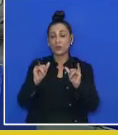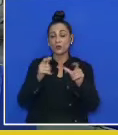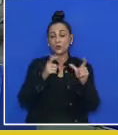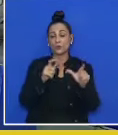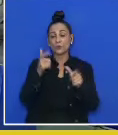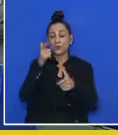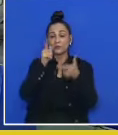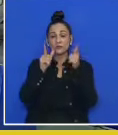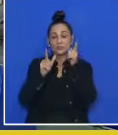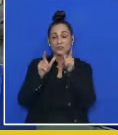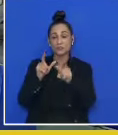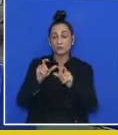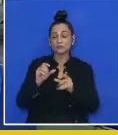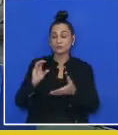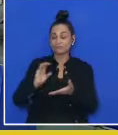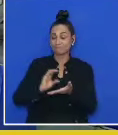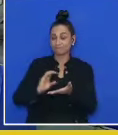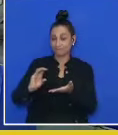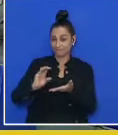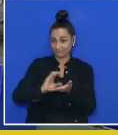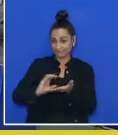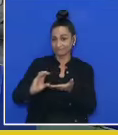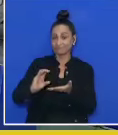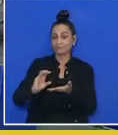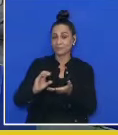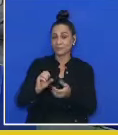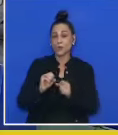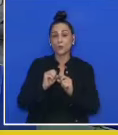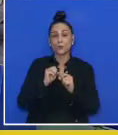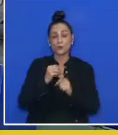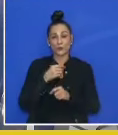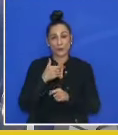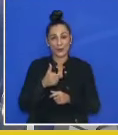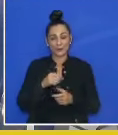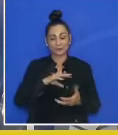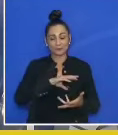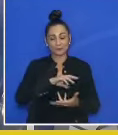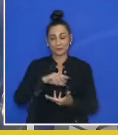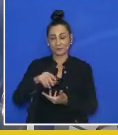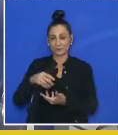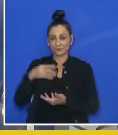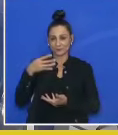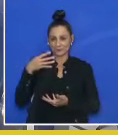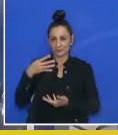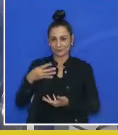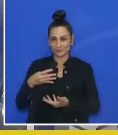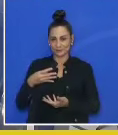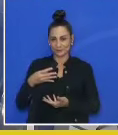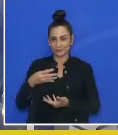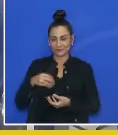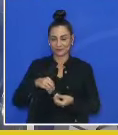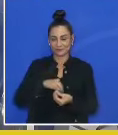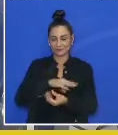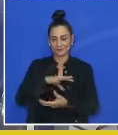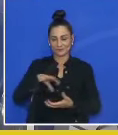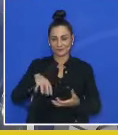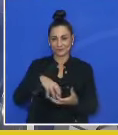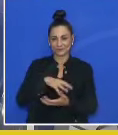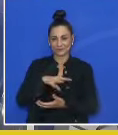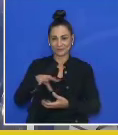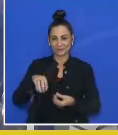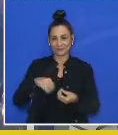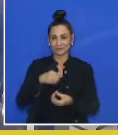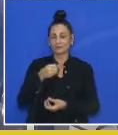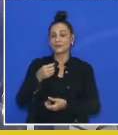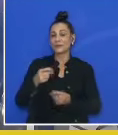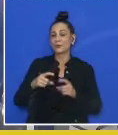apostas vencedoras dos prêmios fixos. Muito bem, no nosso globo de número 4, que já está girando, nós temos as